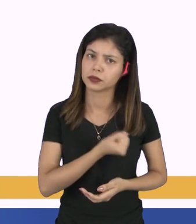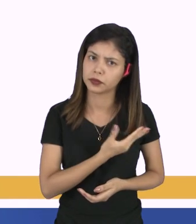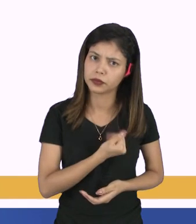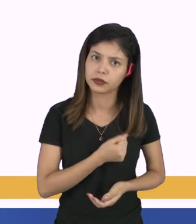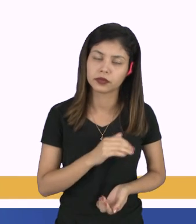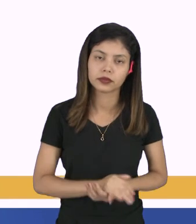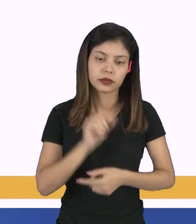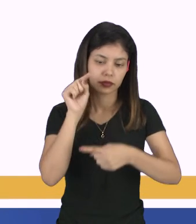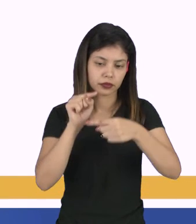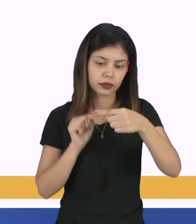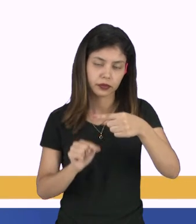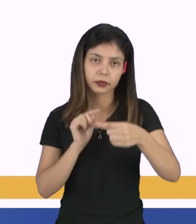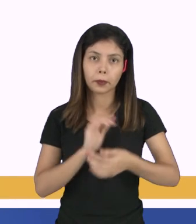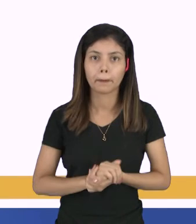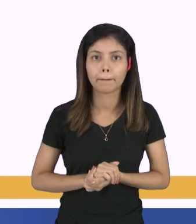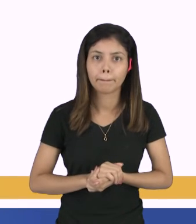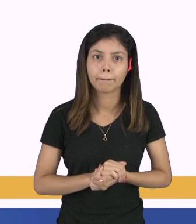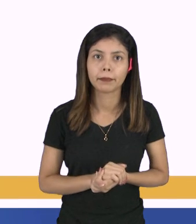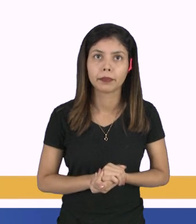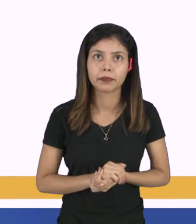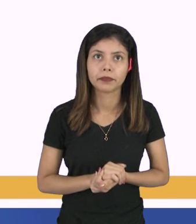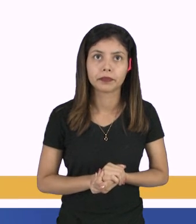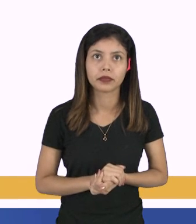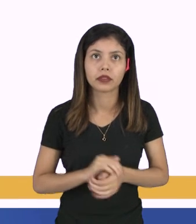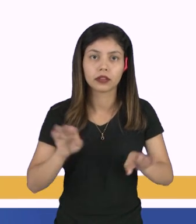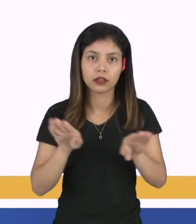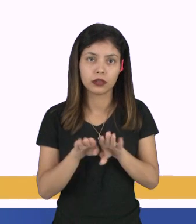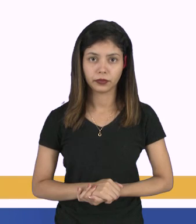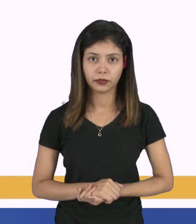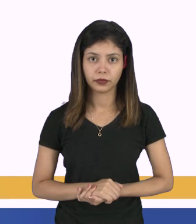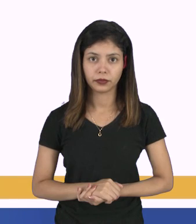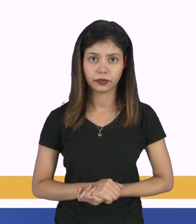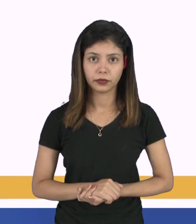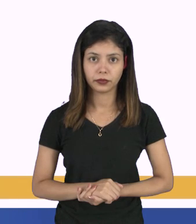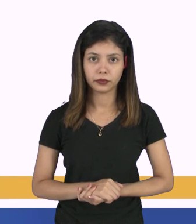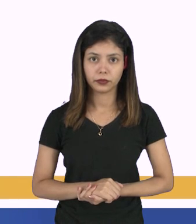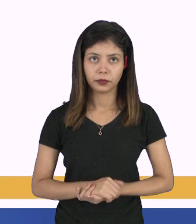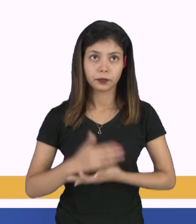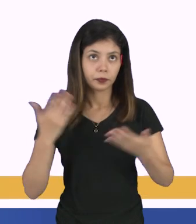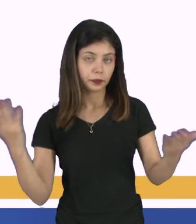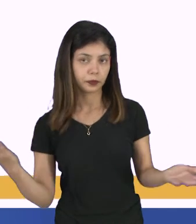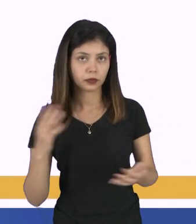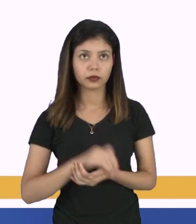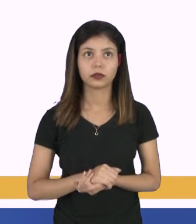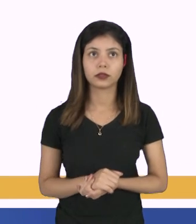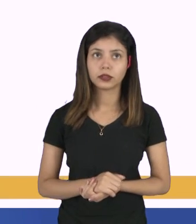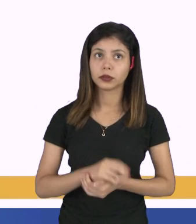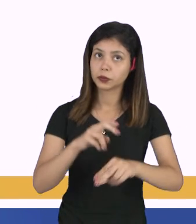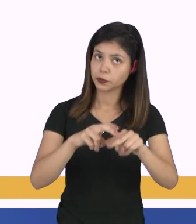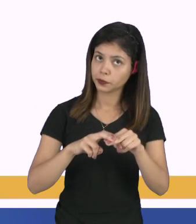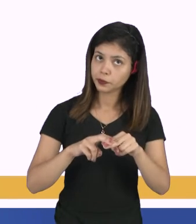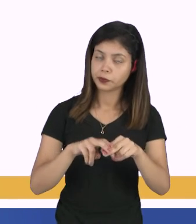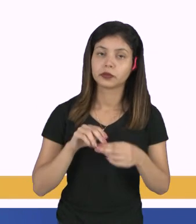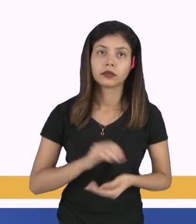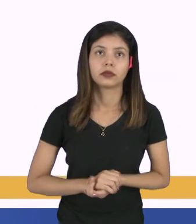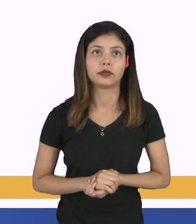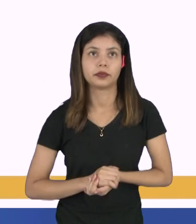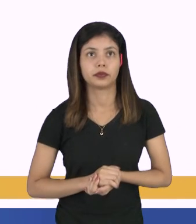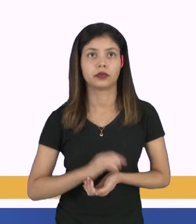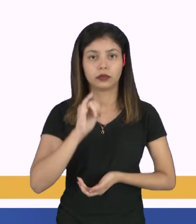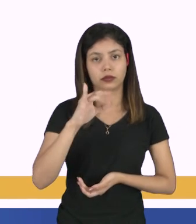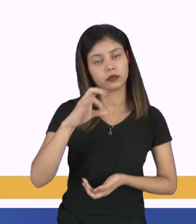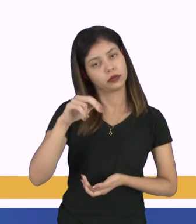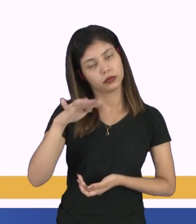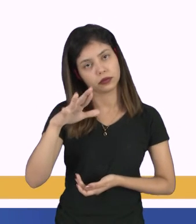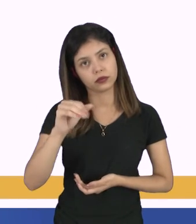podia dividir esse número aí por 100, ok? né? E, portanto, o